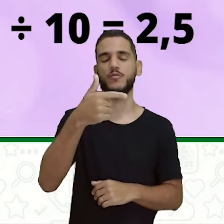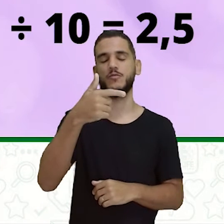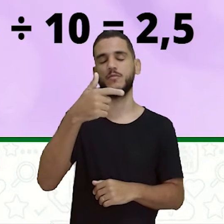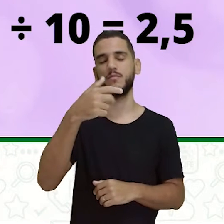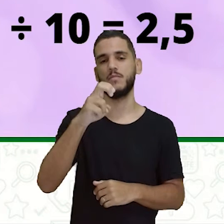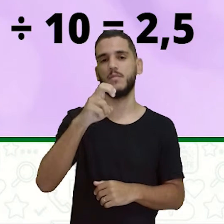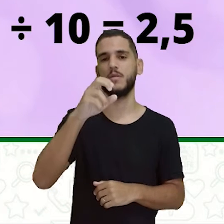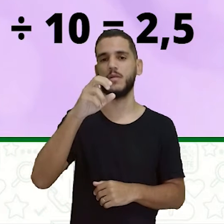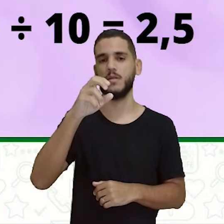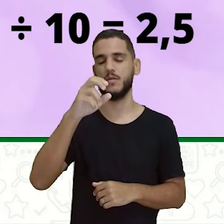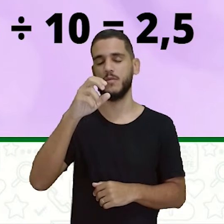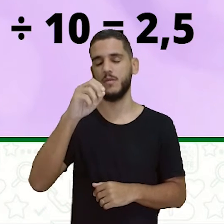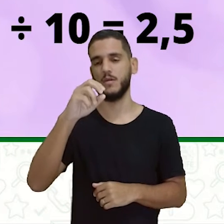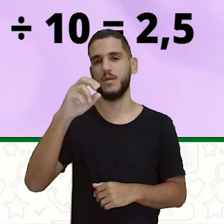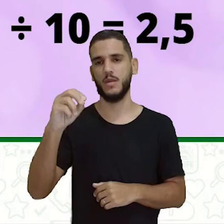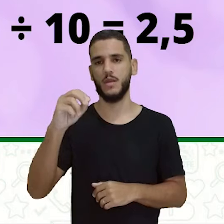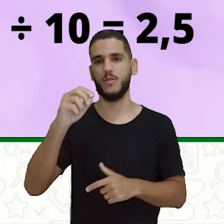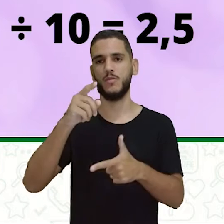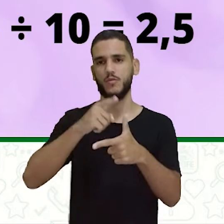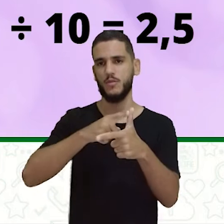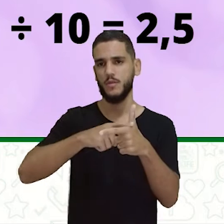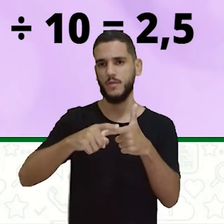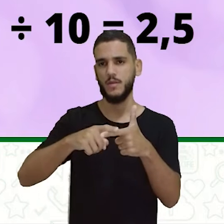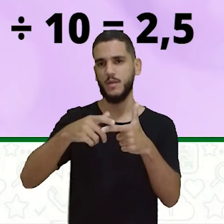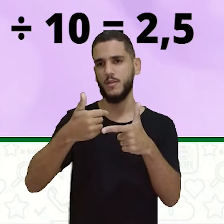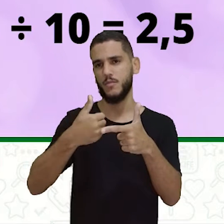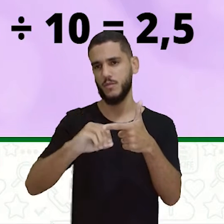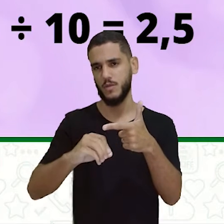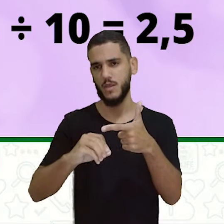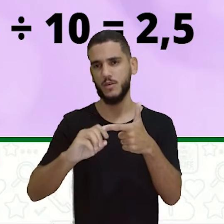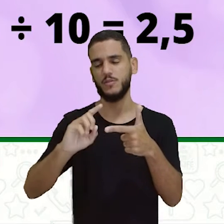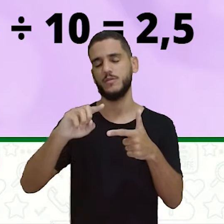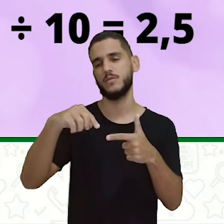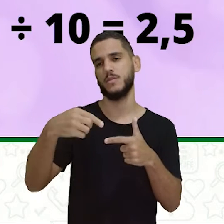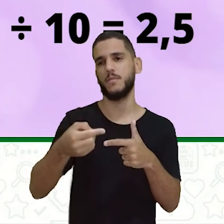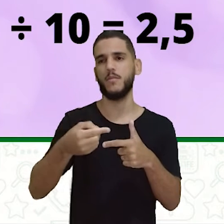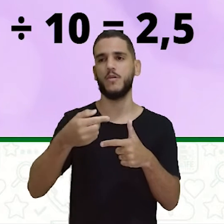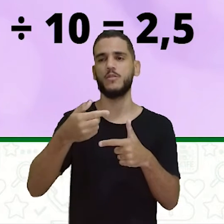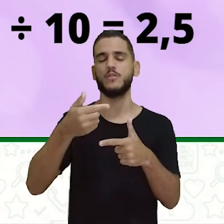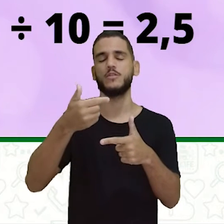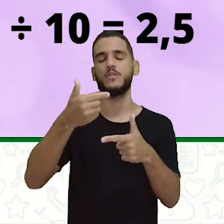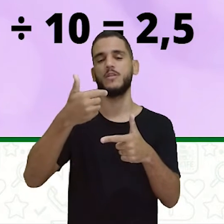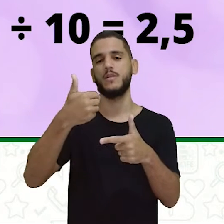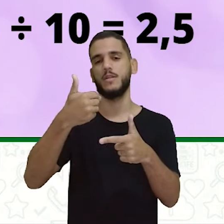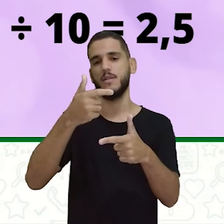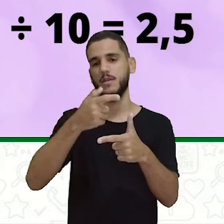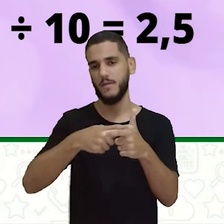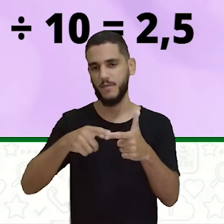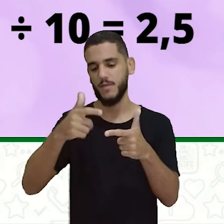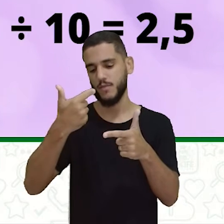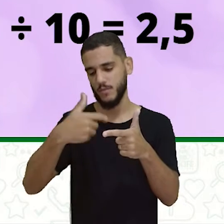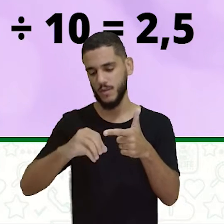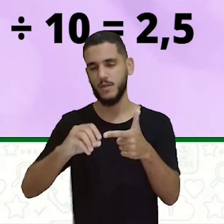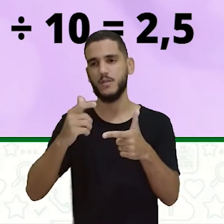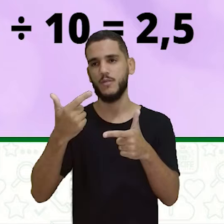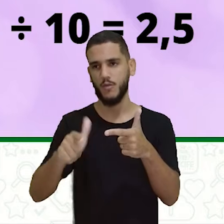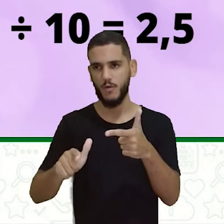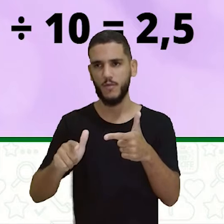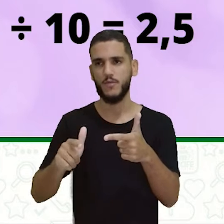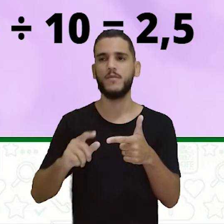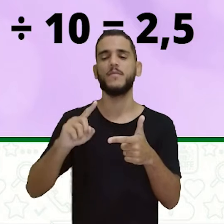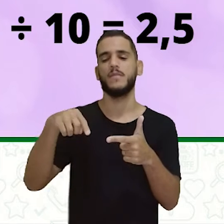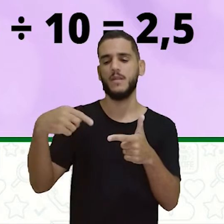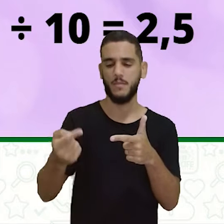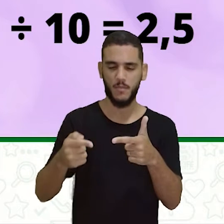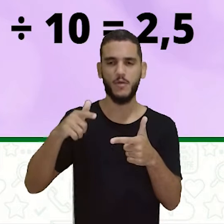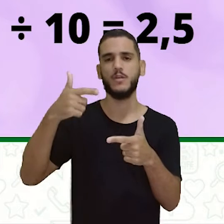2.500 gramas dividido por 10, depois dividido por 10 novamente e depois dividido